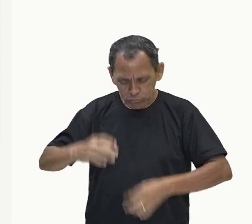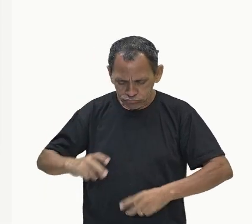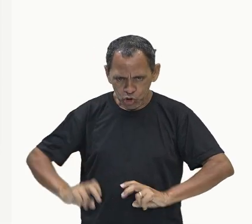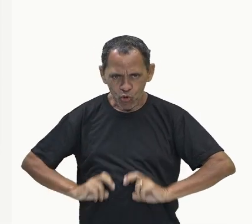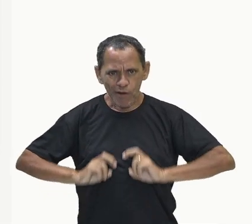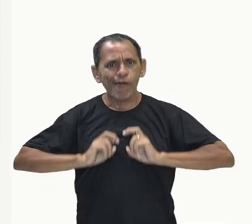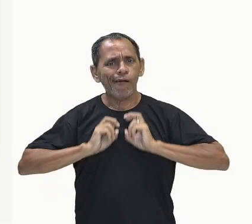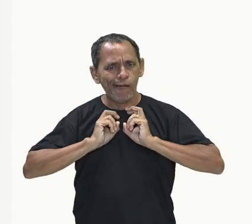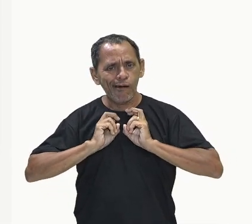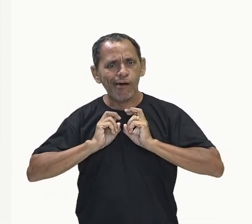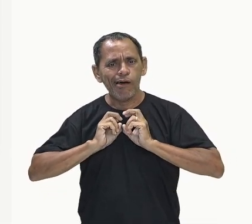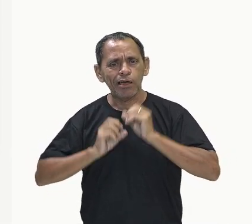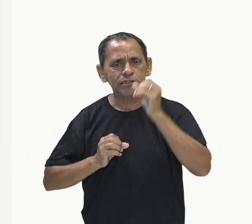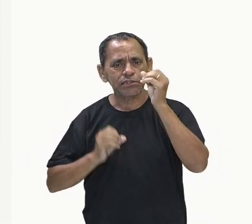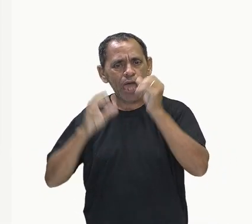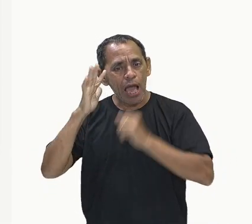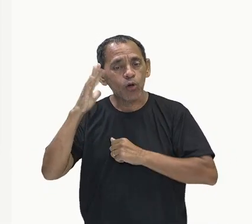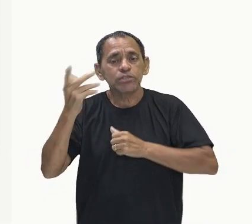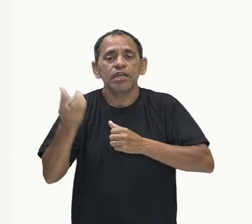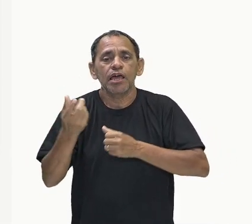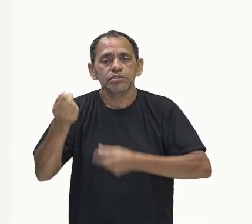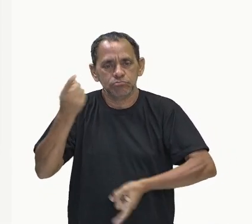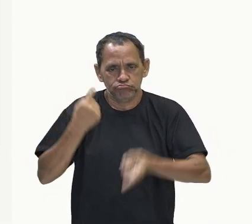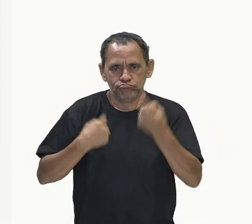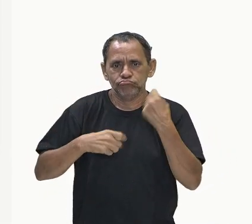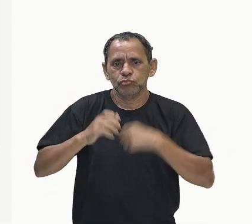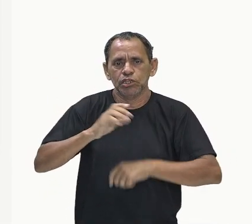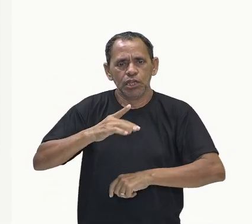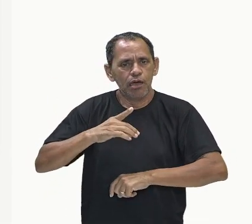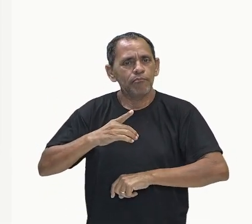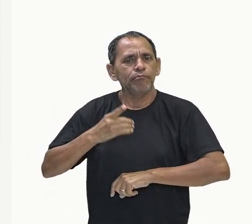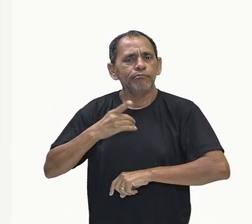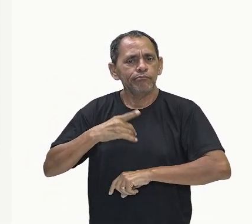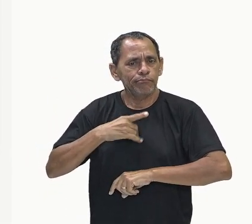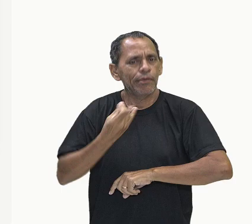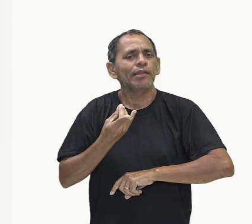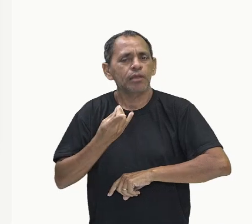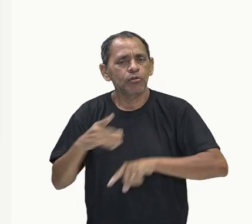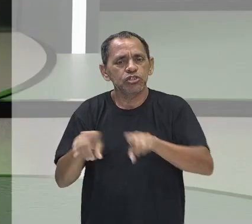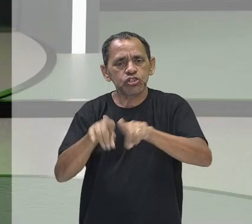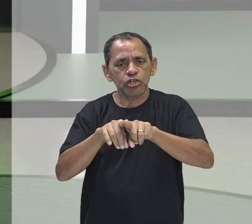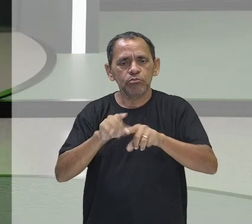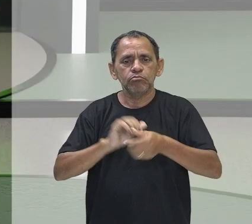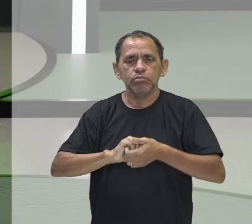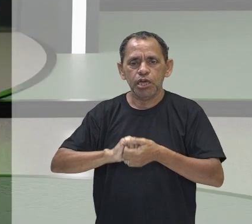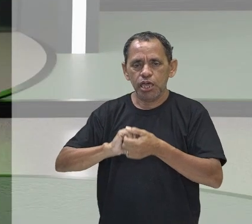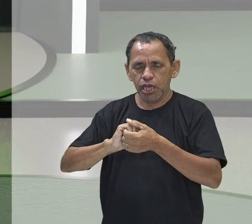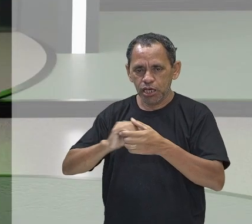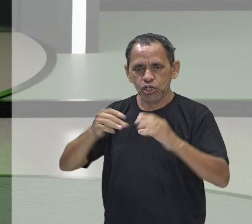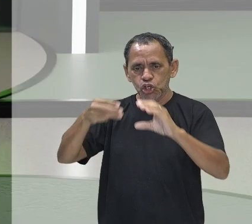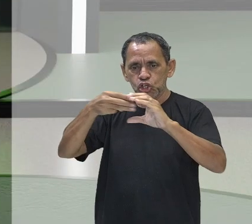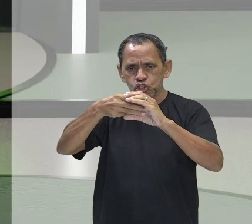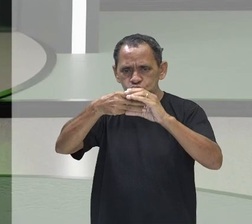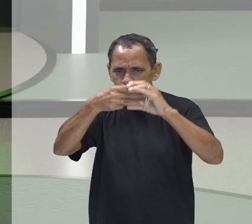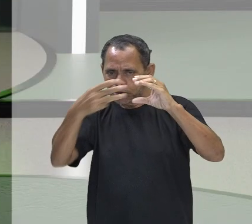distúrbio do metabolismo durante uma divisão celular, e ele começa a multiplicar-se